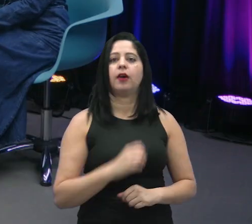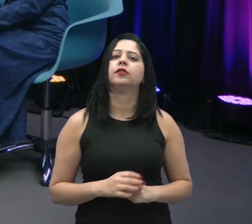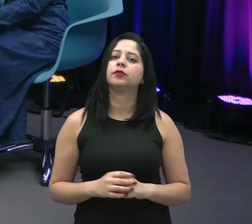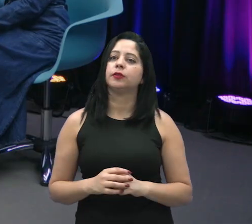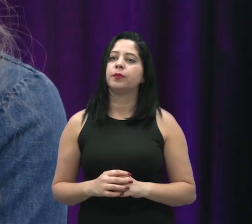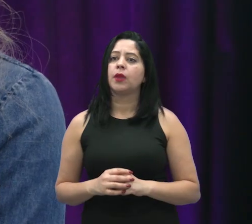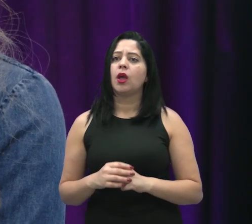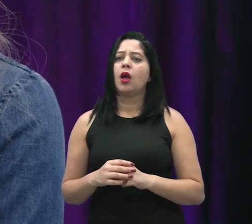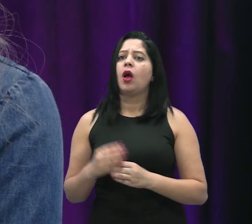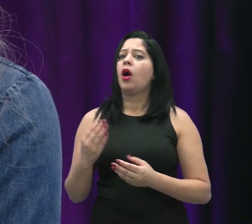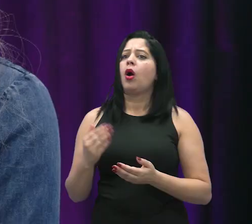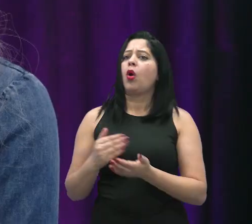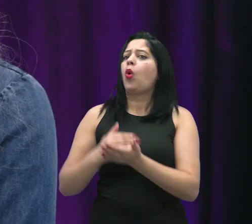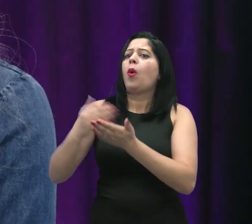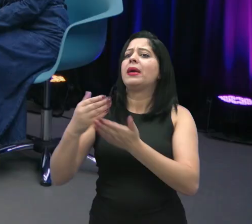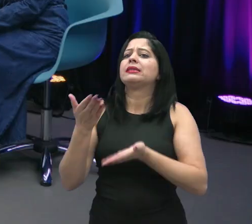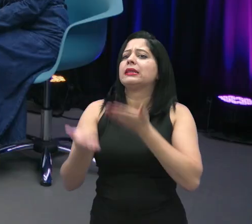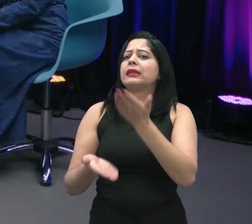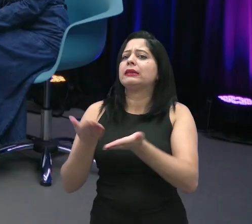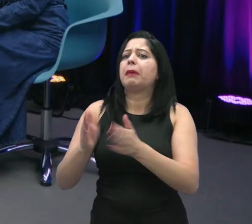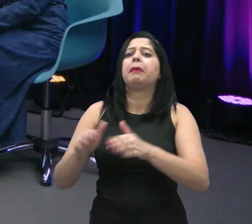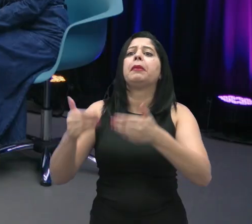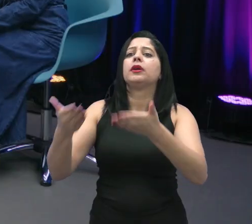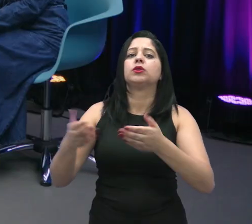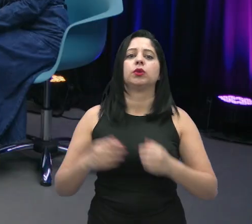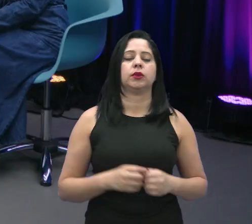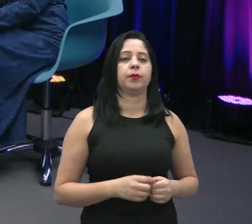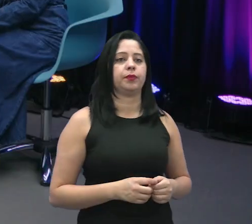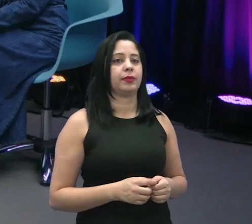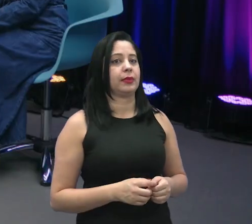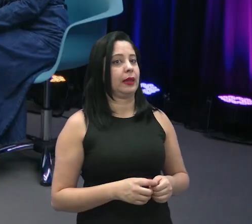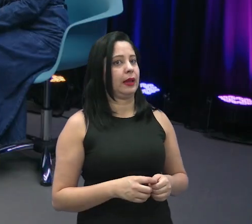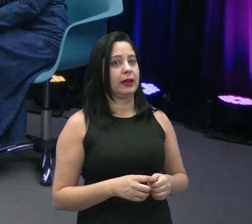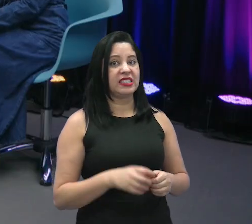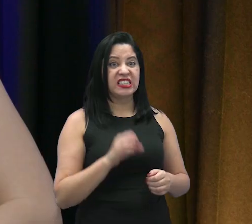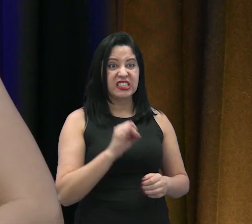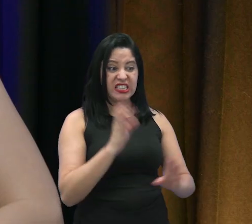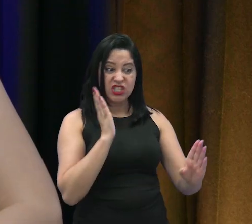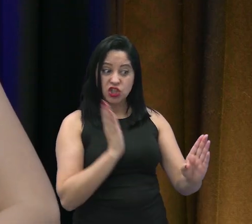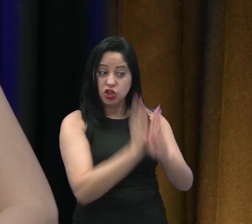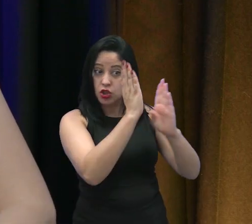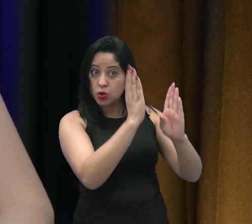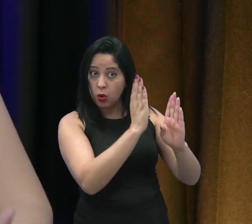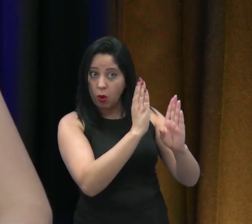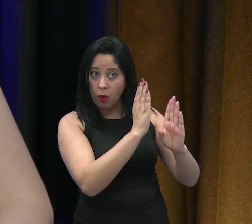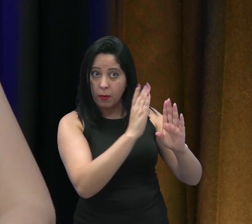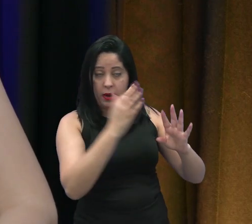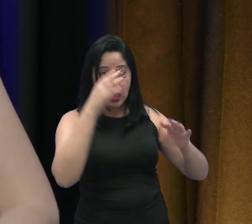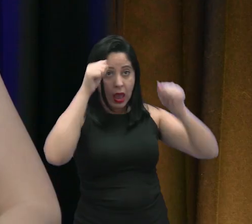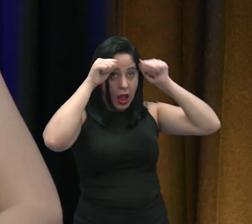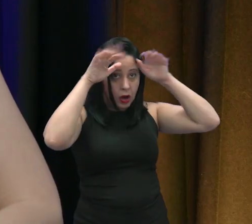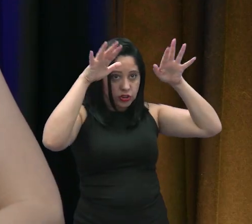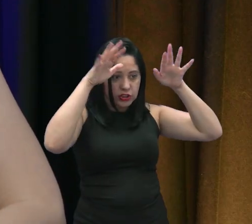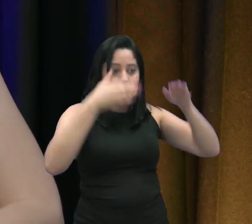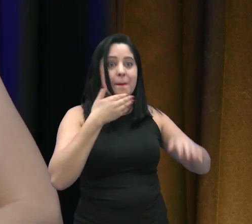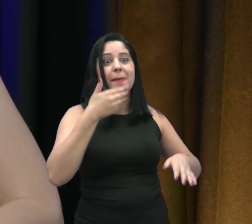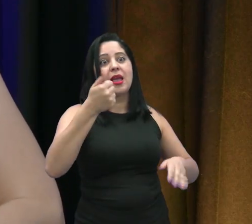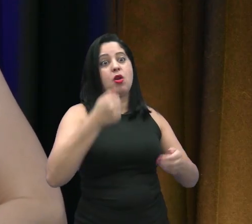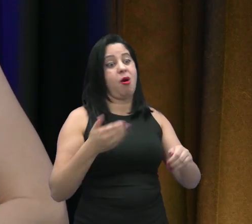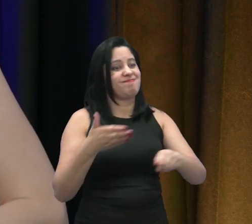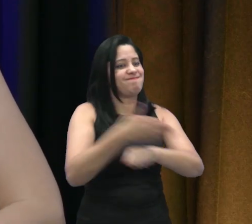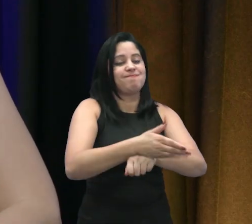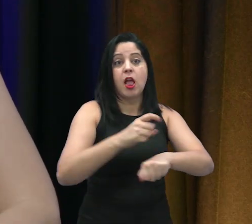tratamento e quando ele inicia? O tratamento, o certo é iniciar o quanto antes, né? Então, quanto antes você descobrir, é